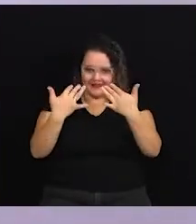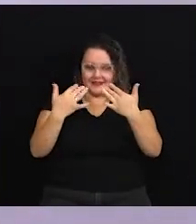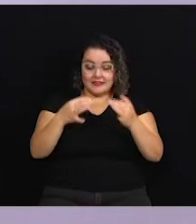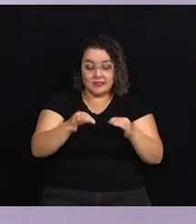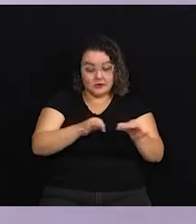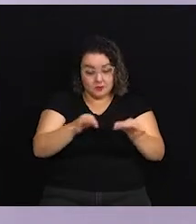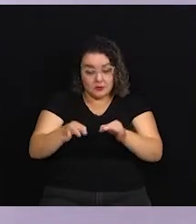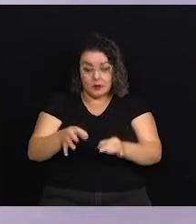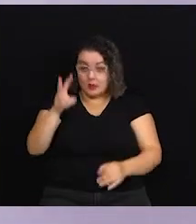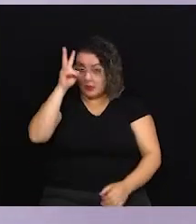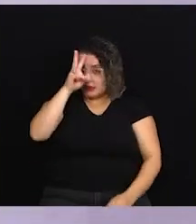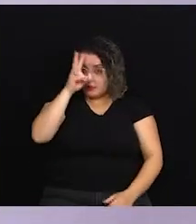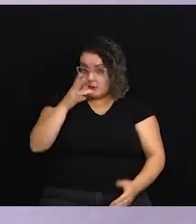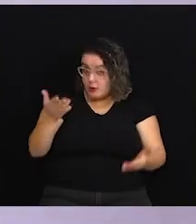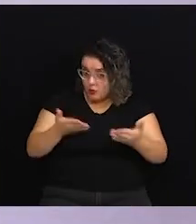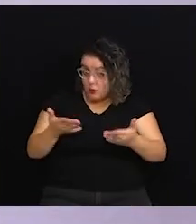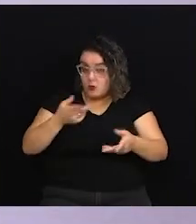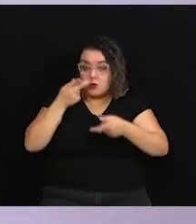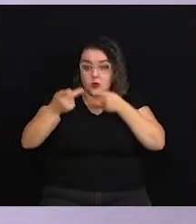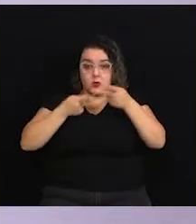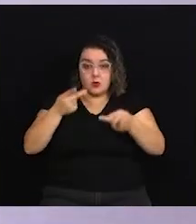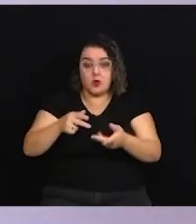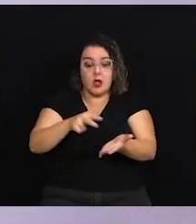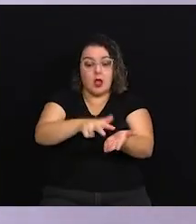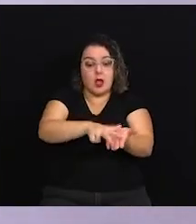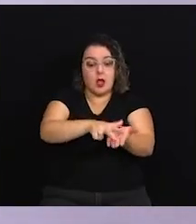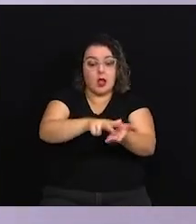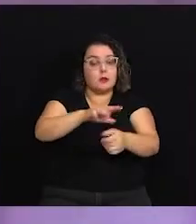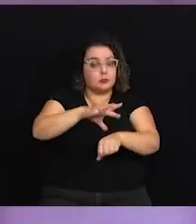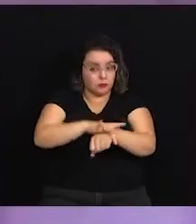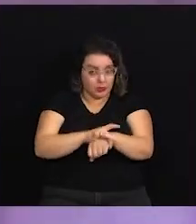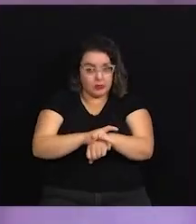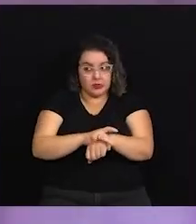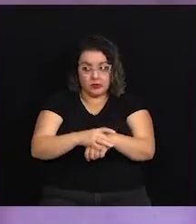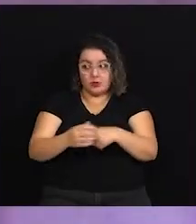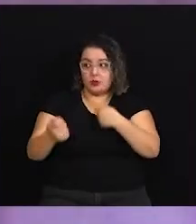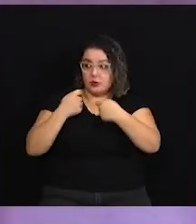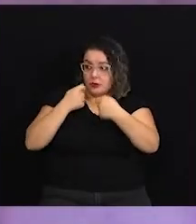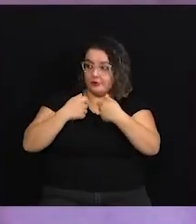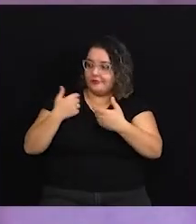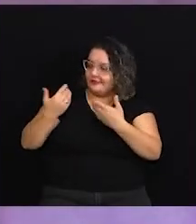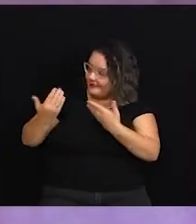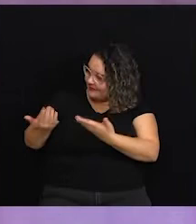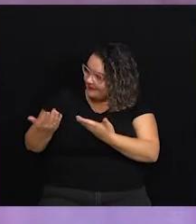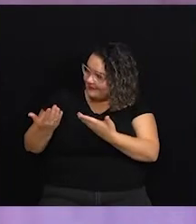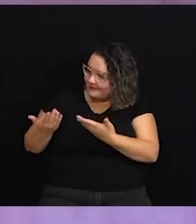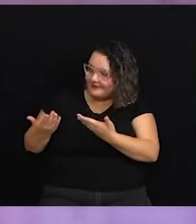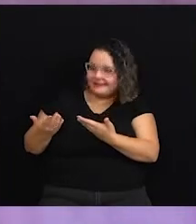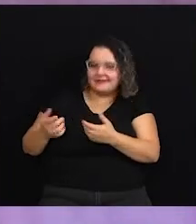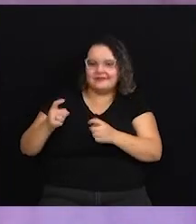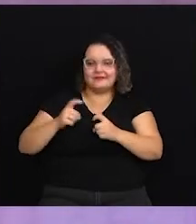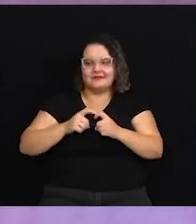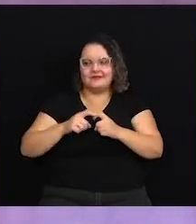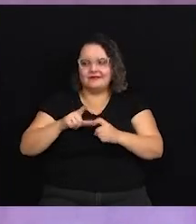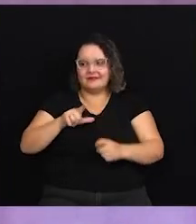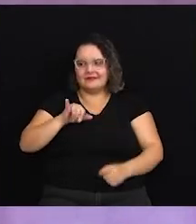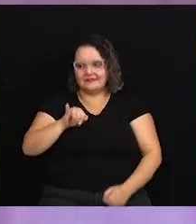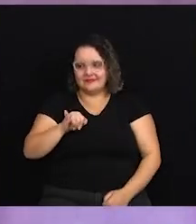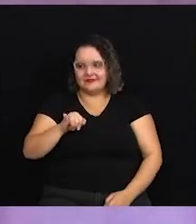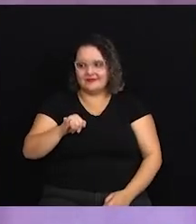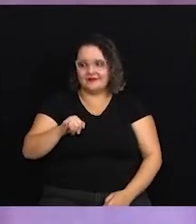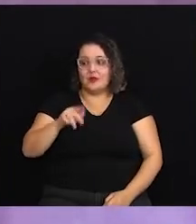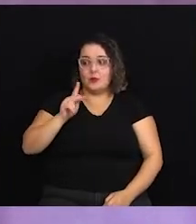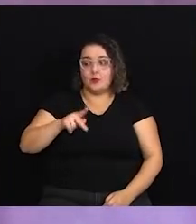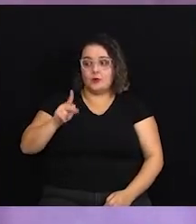longo desta edição lembrando que hoje a gente tá falando sobre epilepsia o nosso emprestado ele tá aqui na tela comigo O Lilo e mim